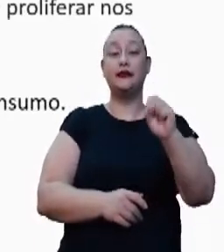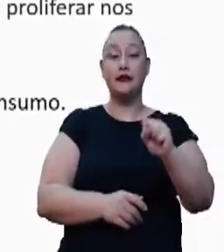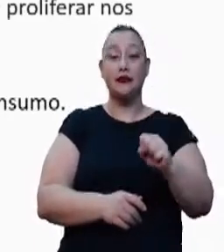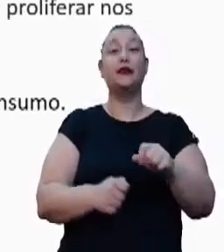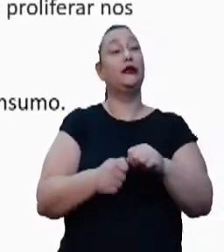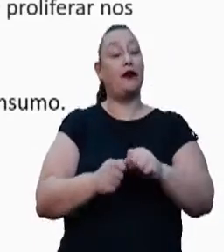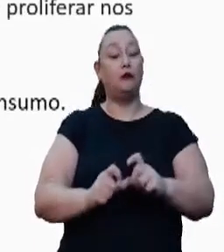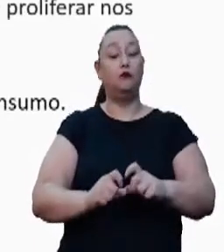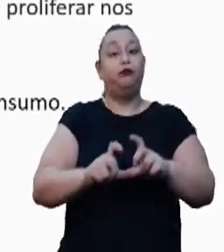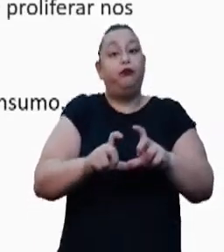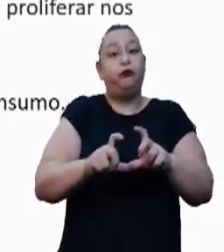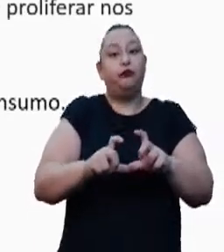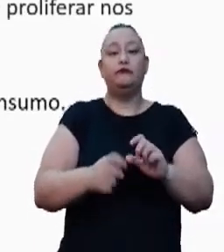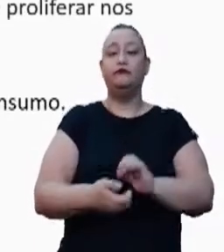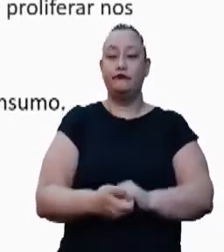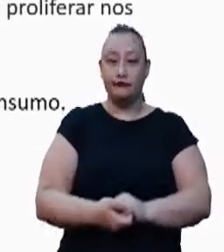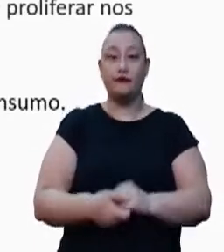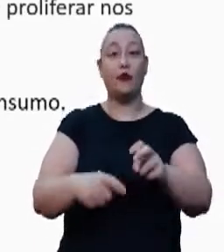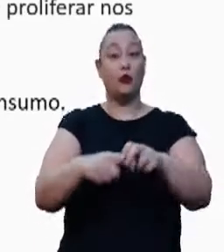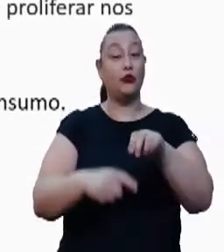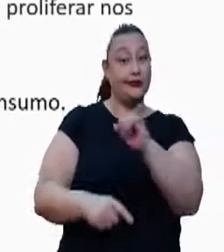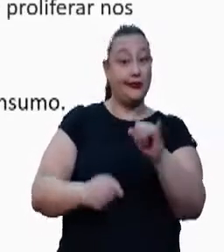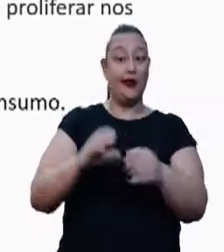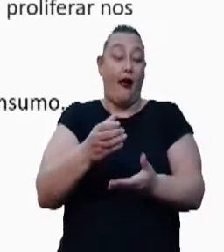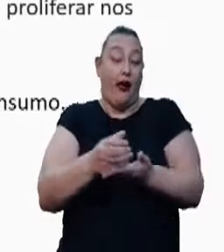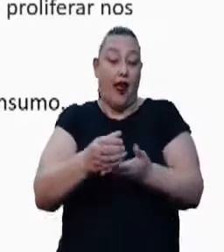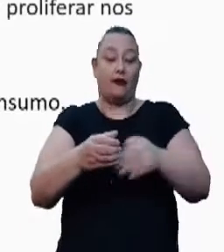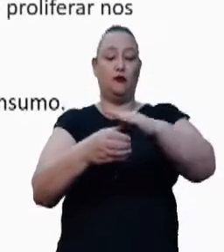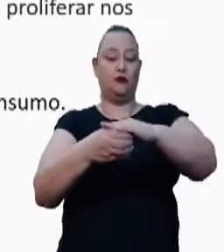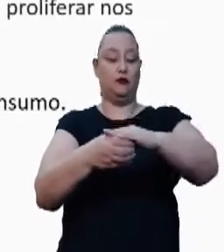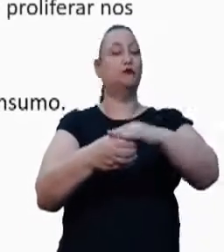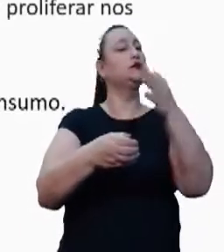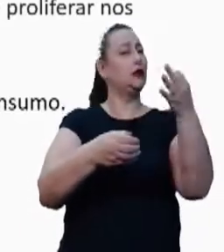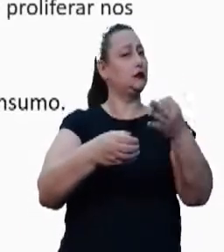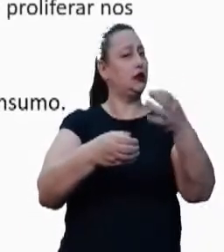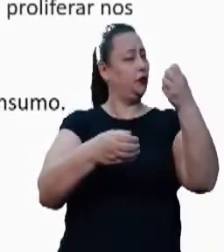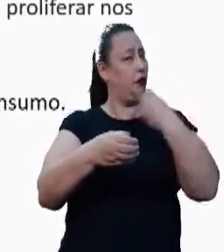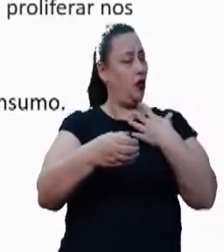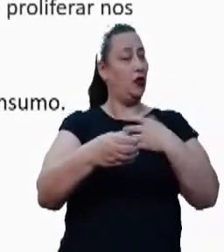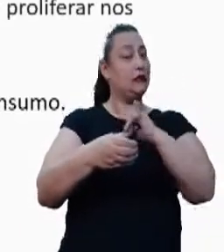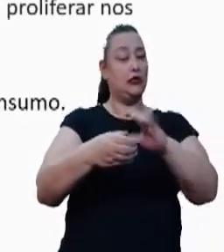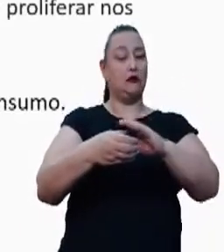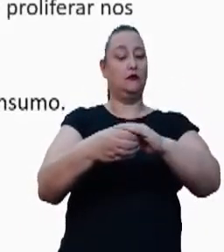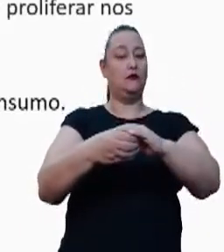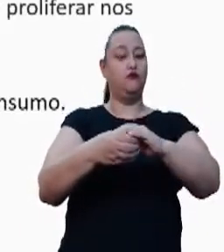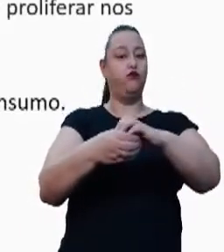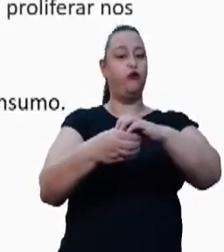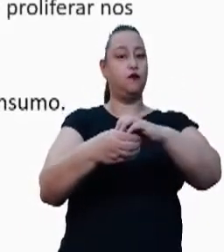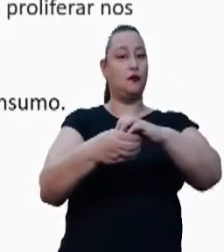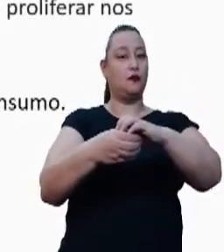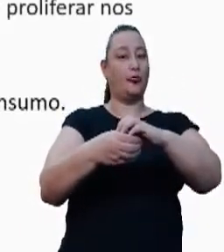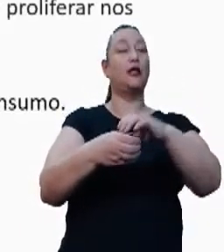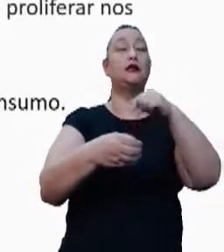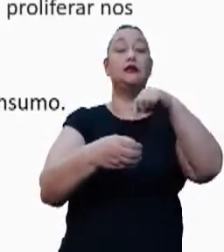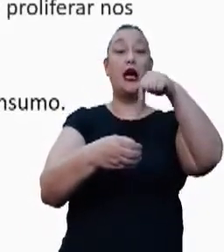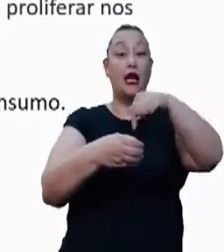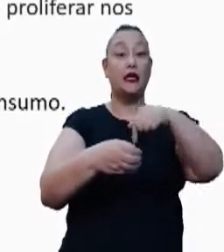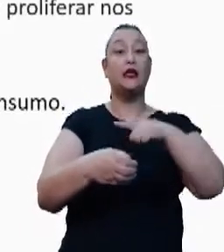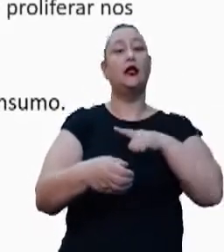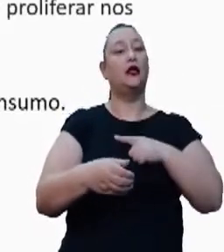que a lata estufe. Então, se a lata está estufada, além do tamanho normal da lata, significa que ali dentro teve